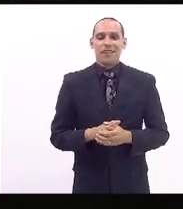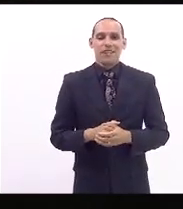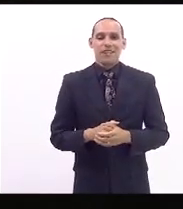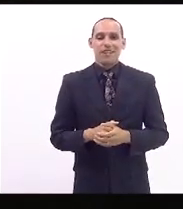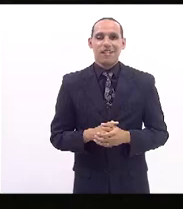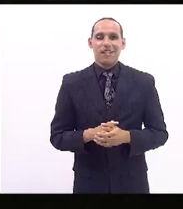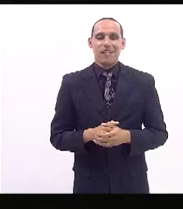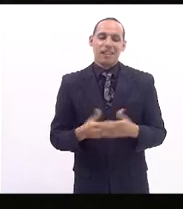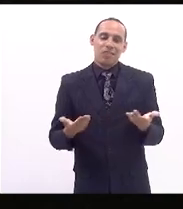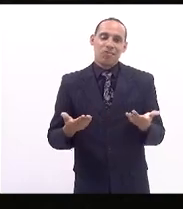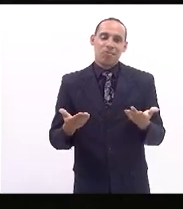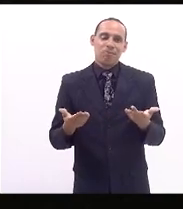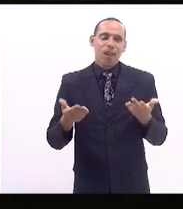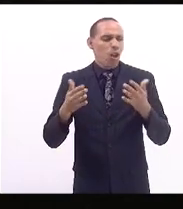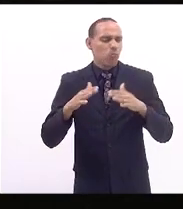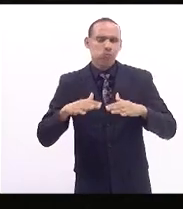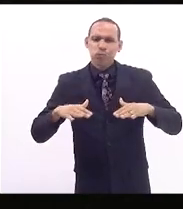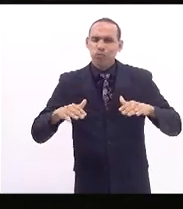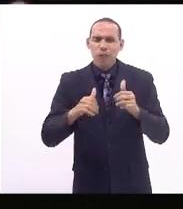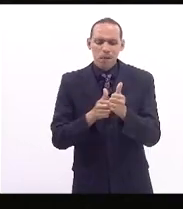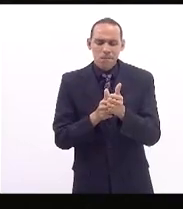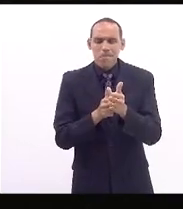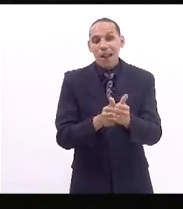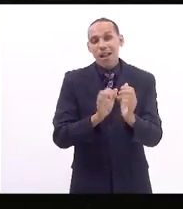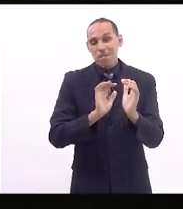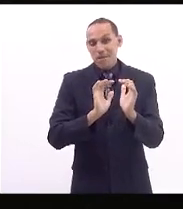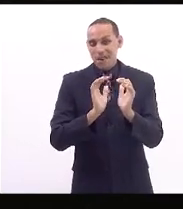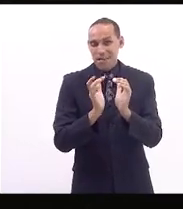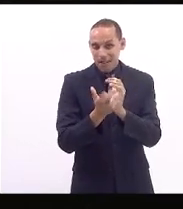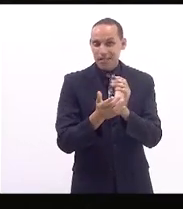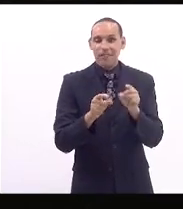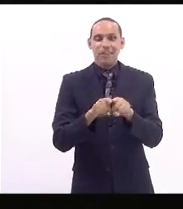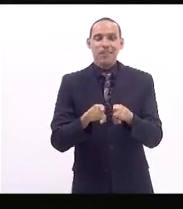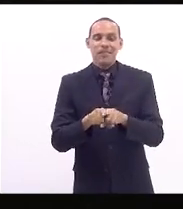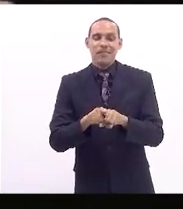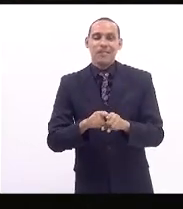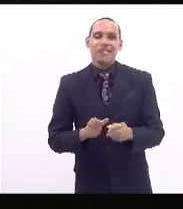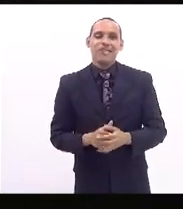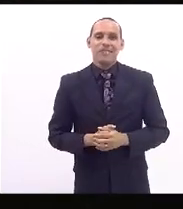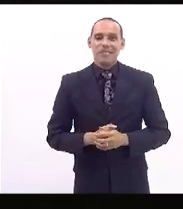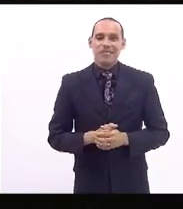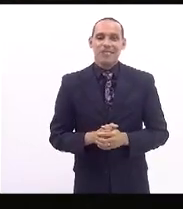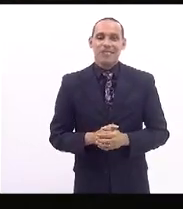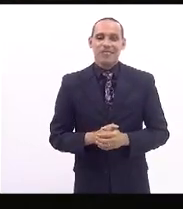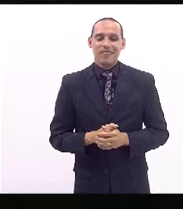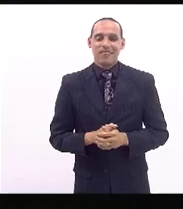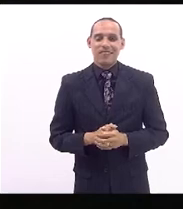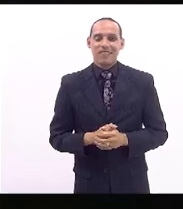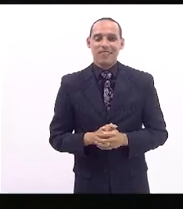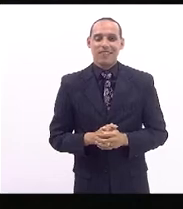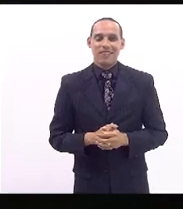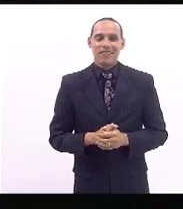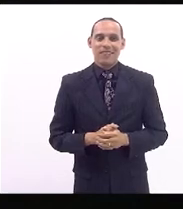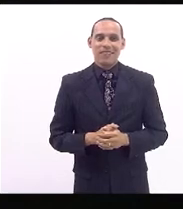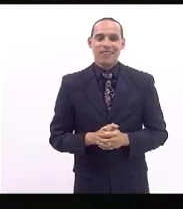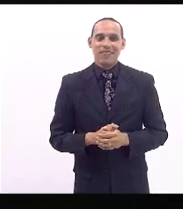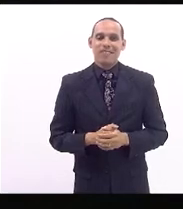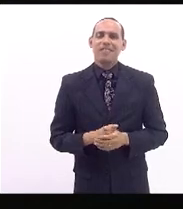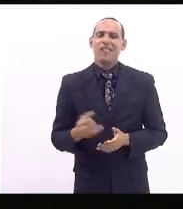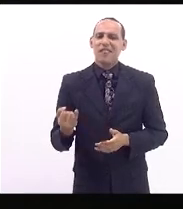enfim a todos que nos acompanham pelas redes sociais pelas diversas mídias